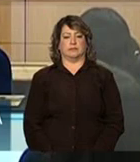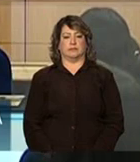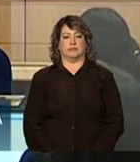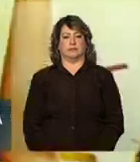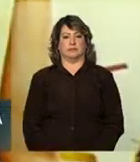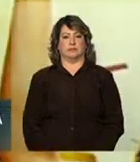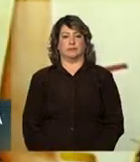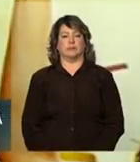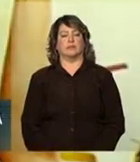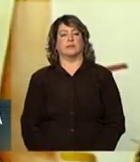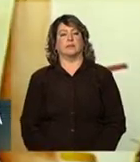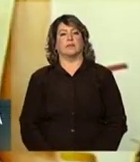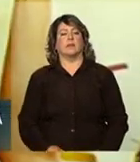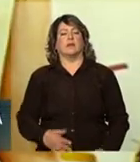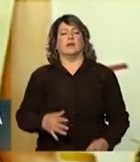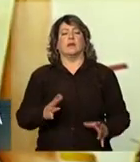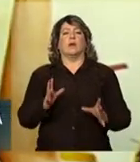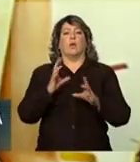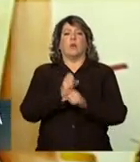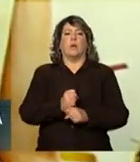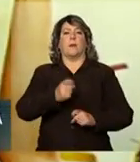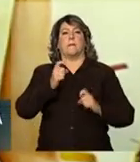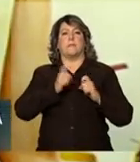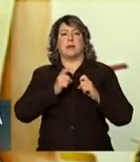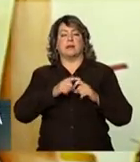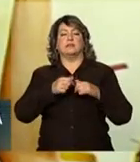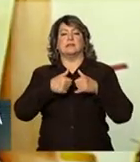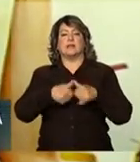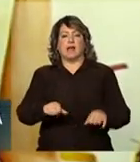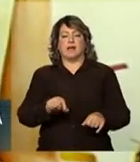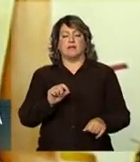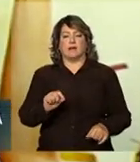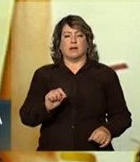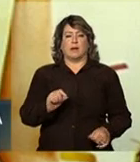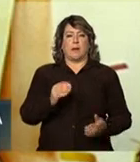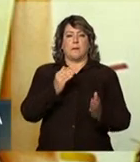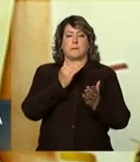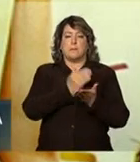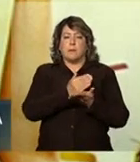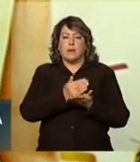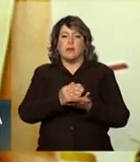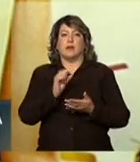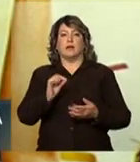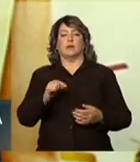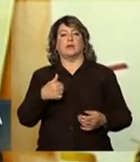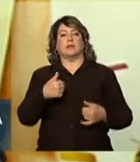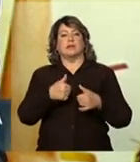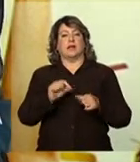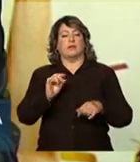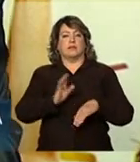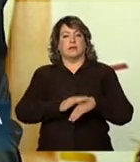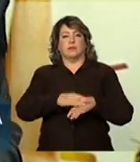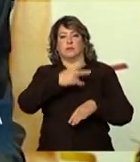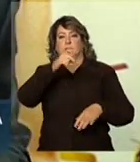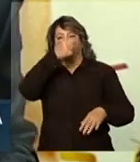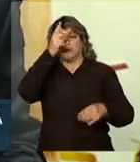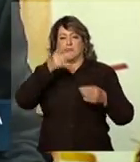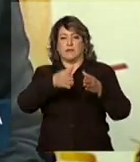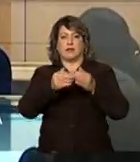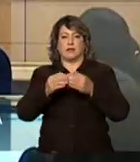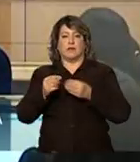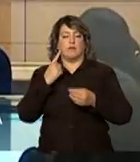A estimativa é baseada no número de médicos que estavam programados para serem trabalhados de acordo com aquilo que foi solicitado pelas prefeituras.